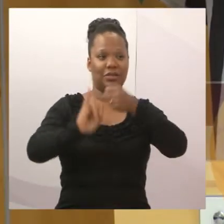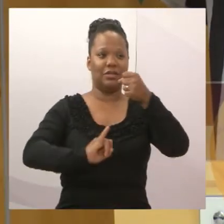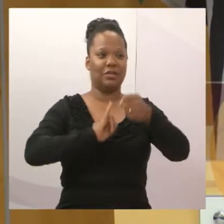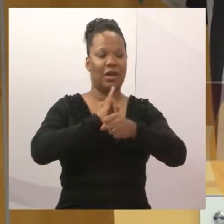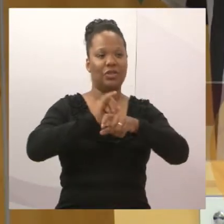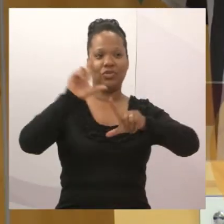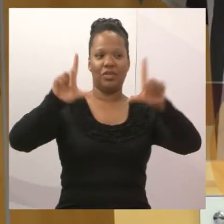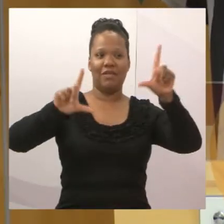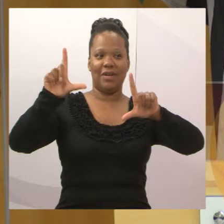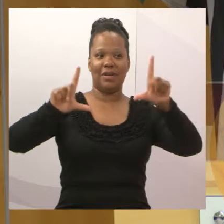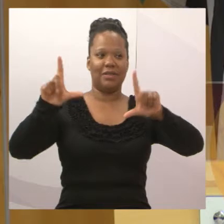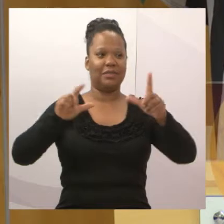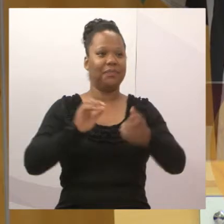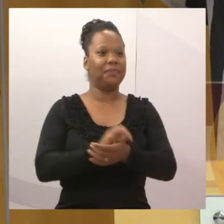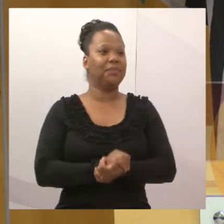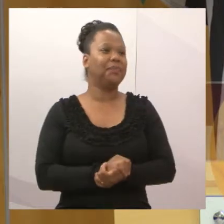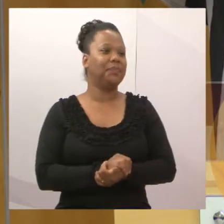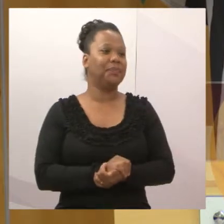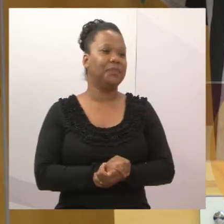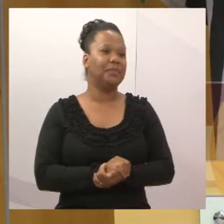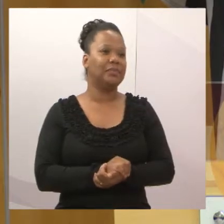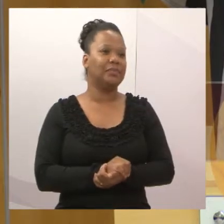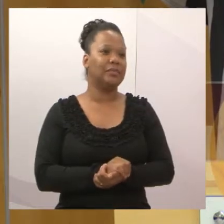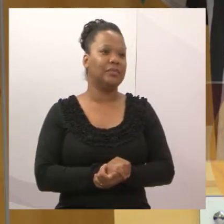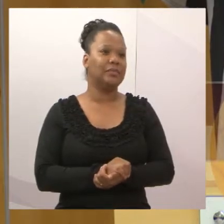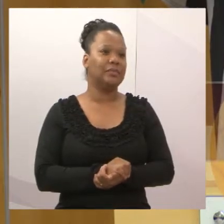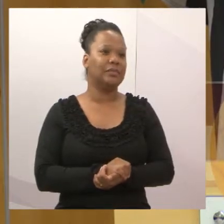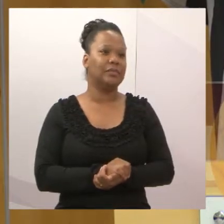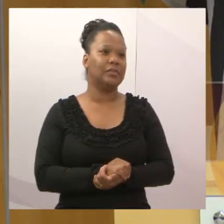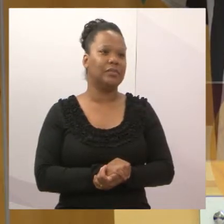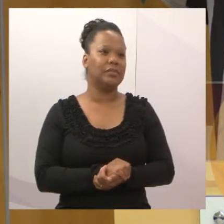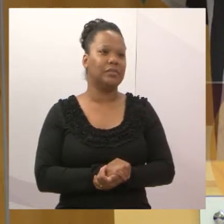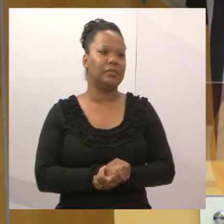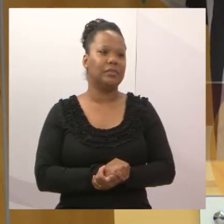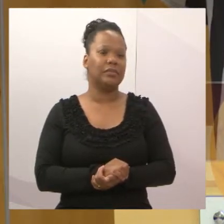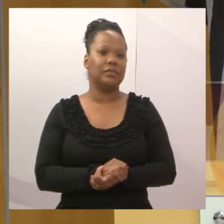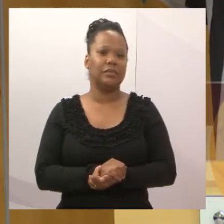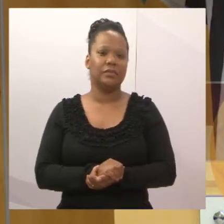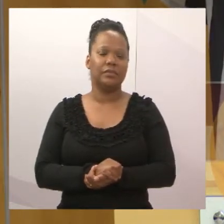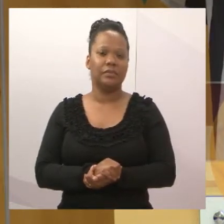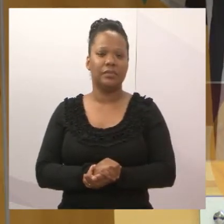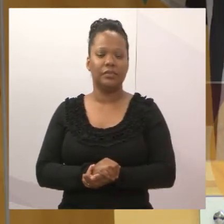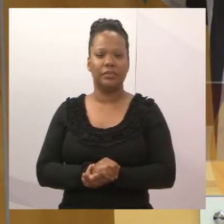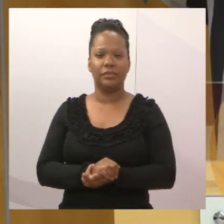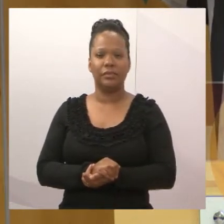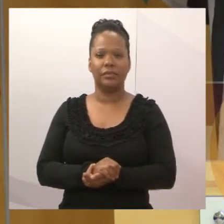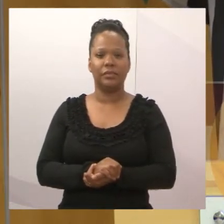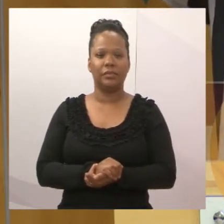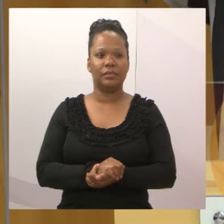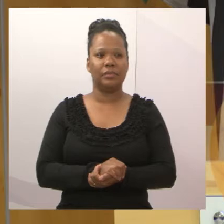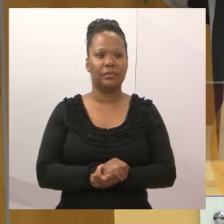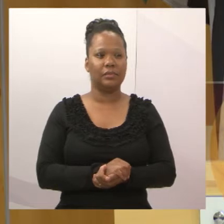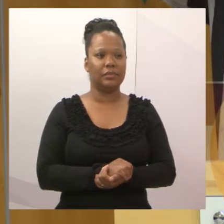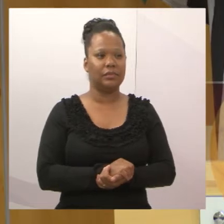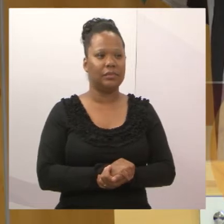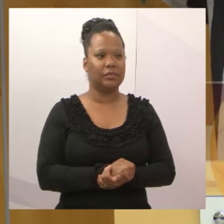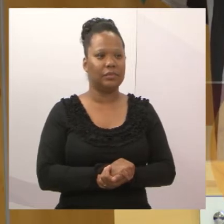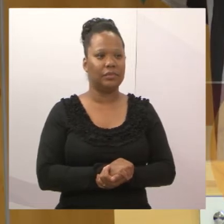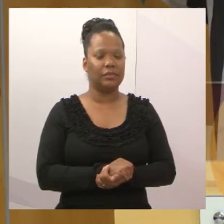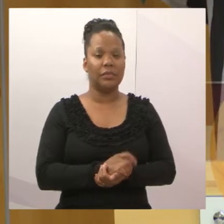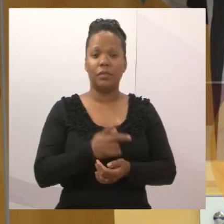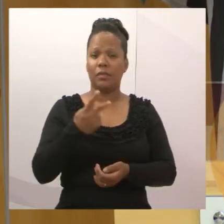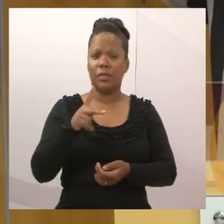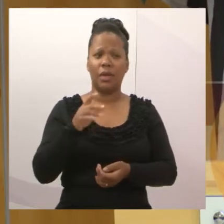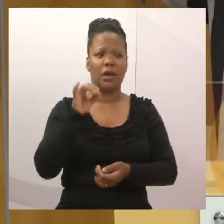e da TV. Bom, Luiz Flávio, queria comentar aqui a sua